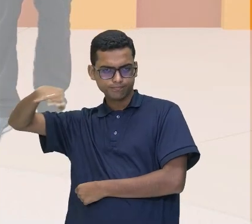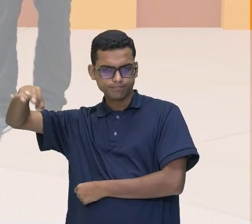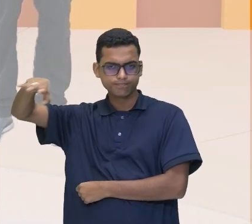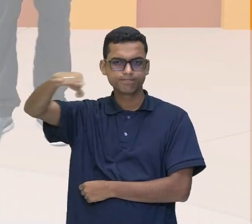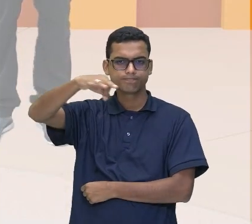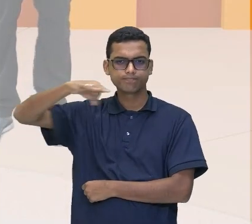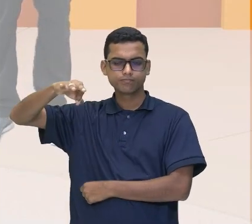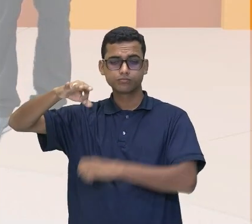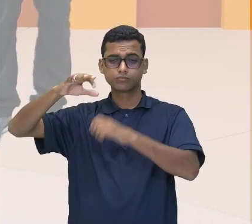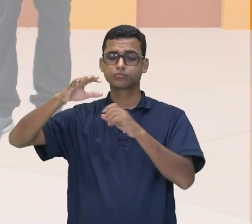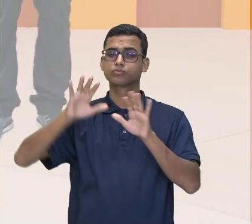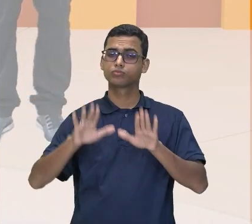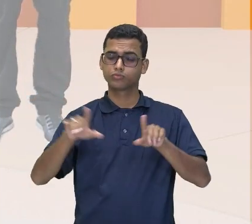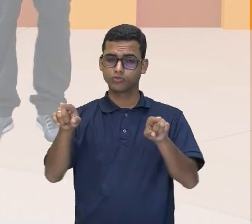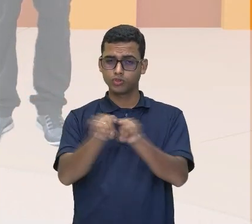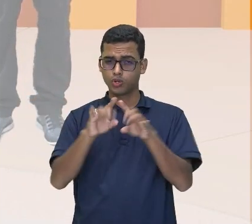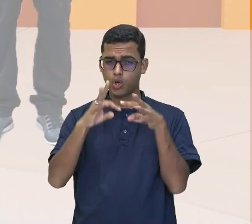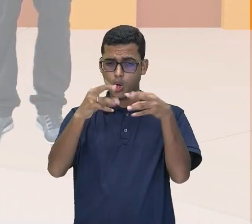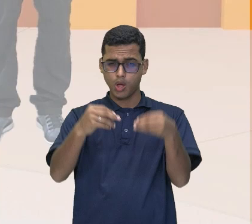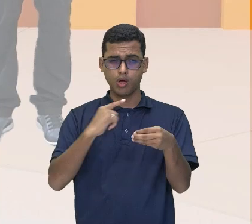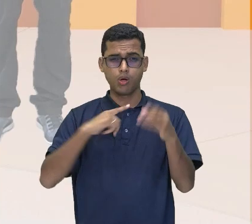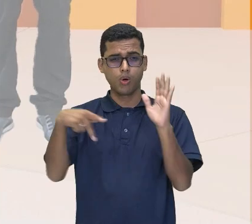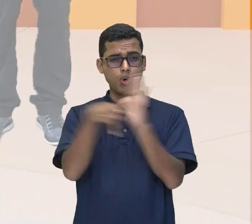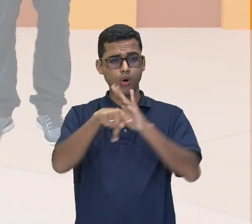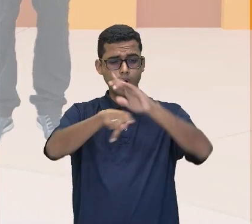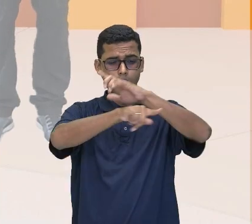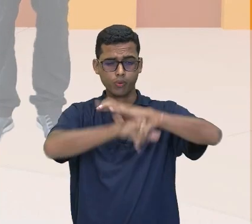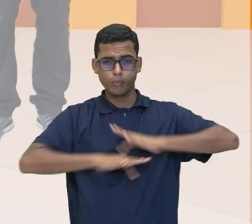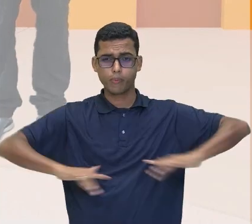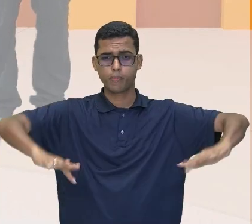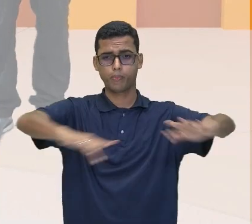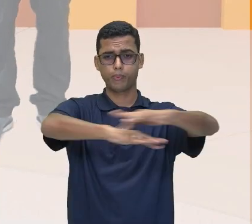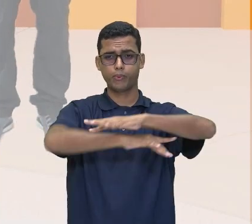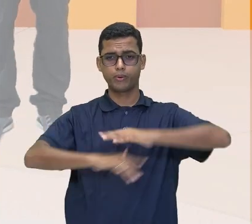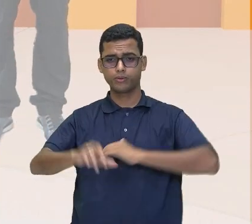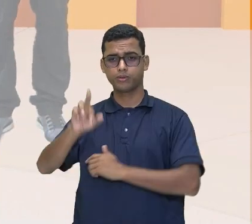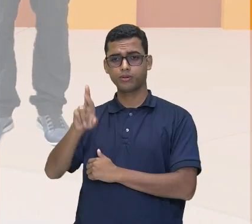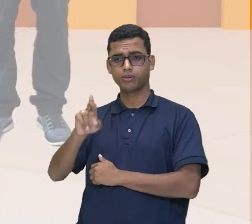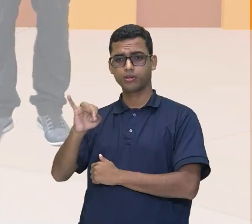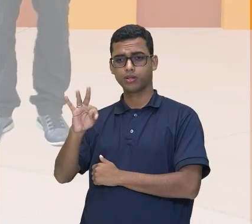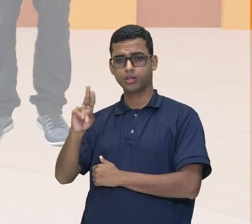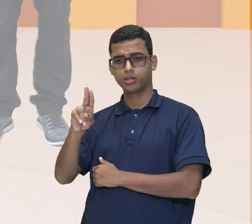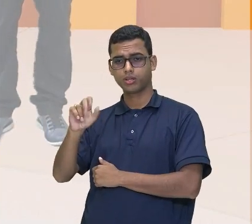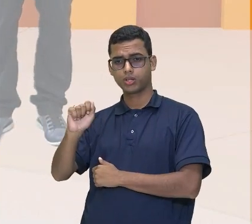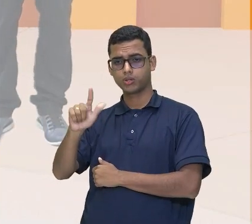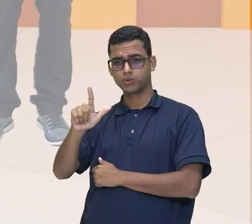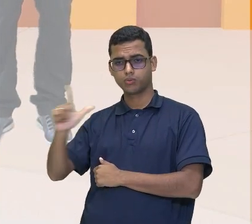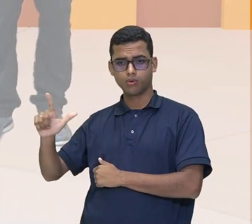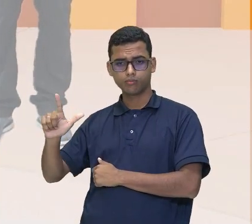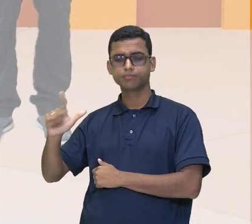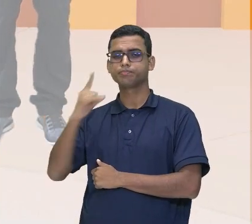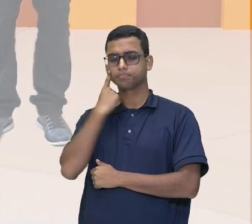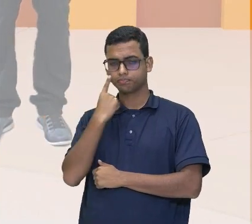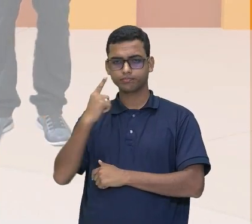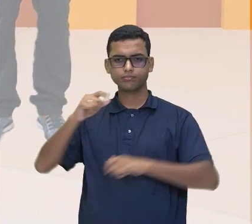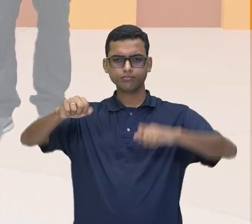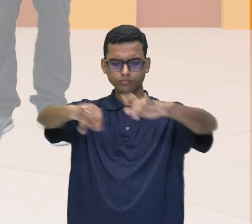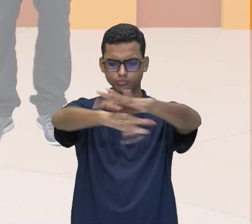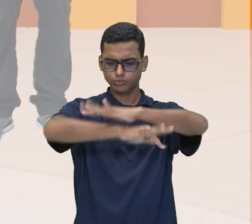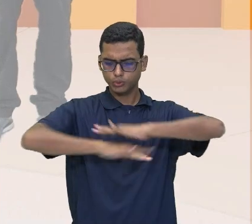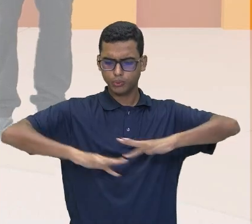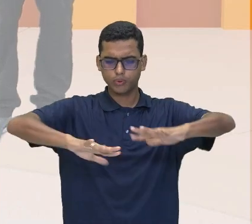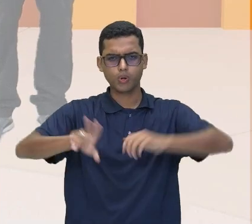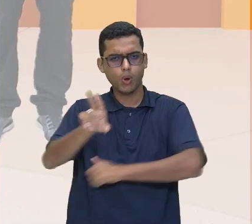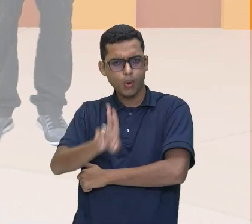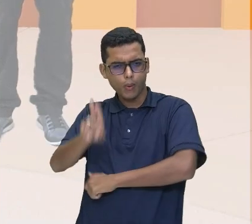Tudo, pessoal, dos rituais, quando se usa esses instrumentos, né, esses adornos,